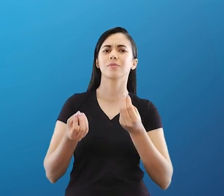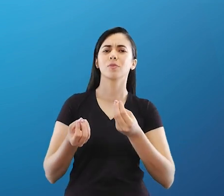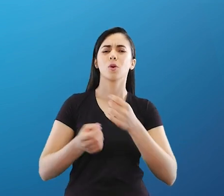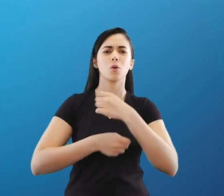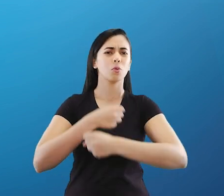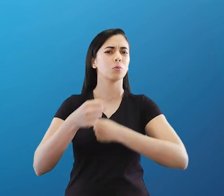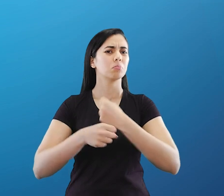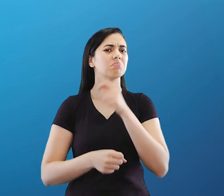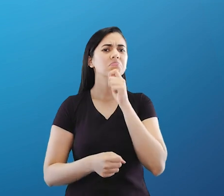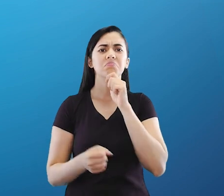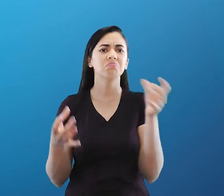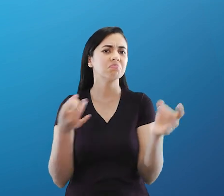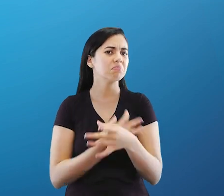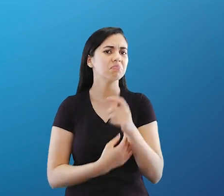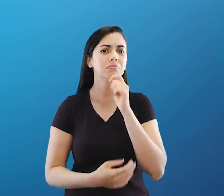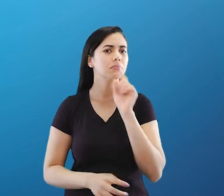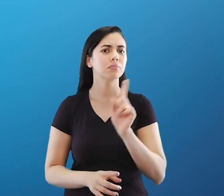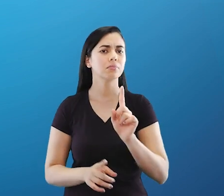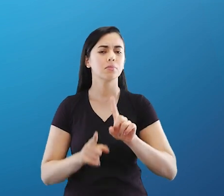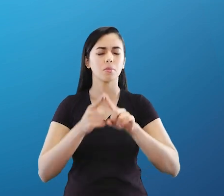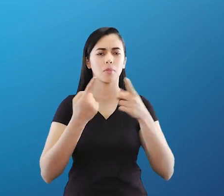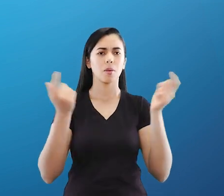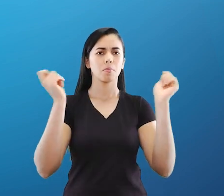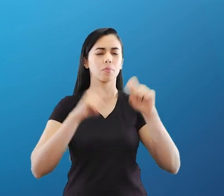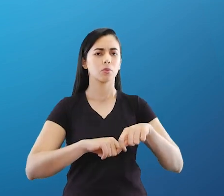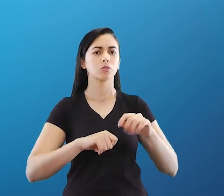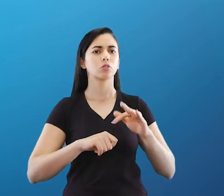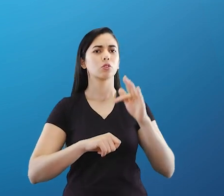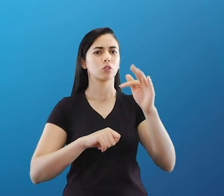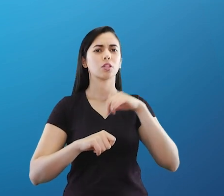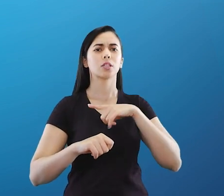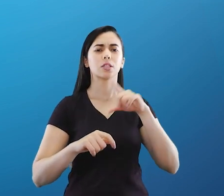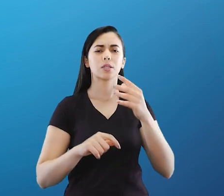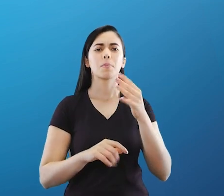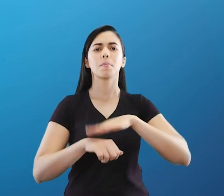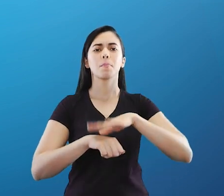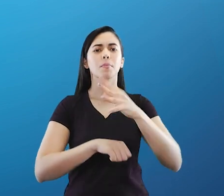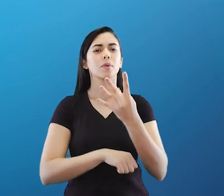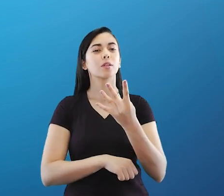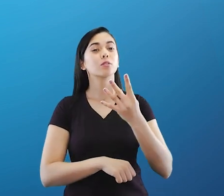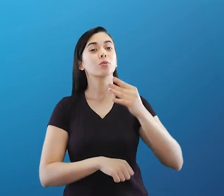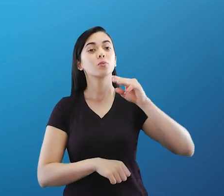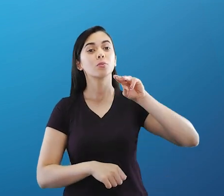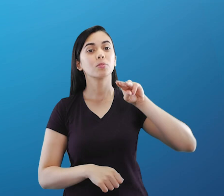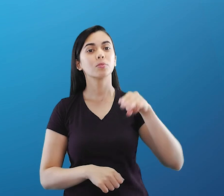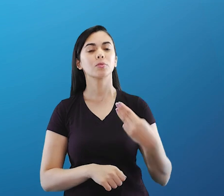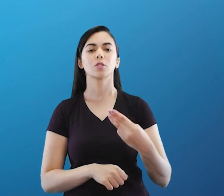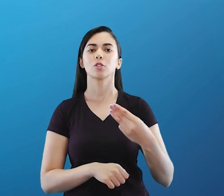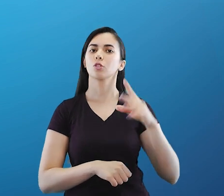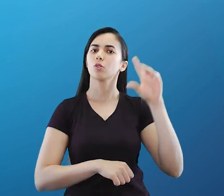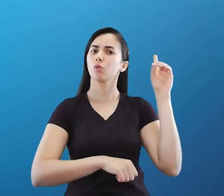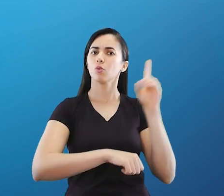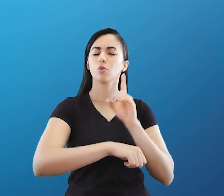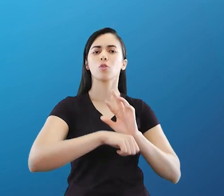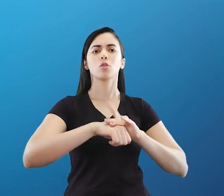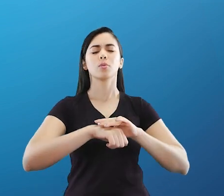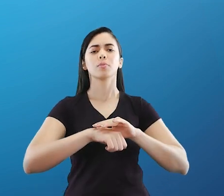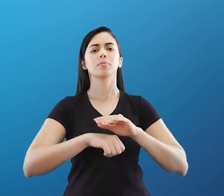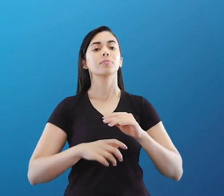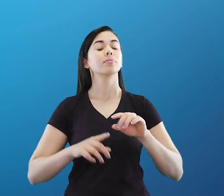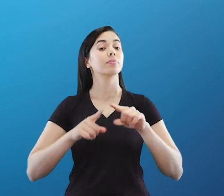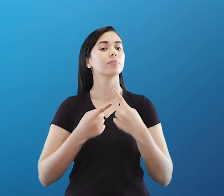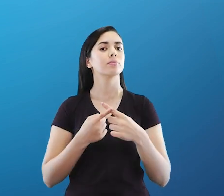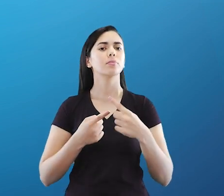está dizendo que a gente pode ter até mais de 4 milhões de casos? Por que isso acontece, turma?